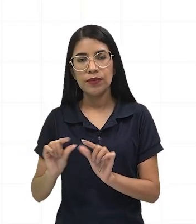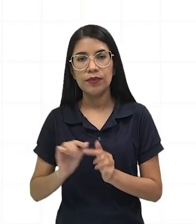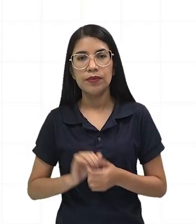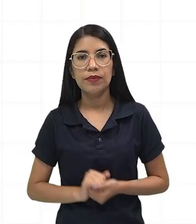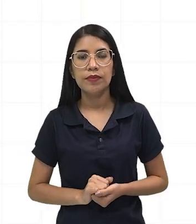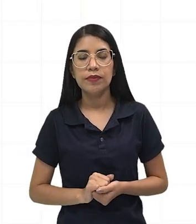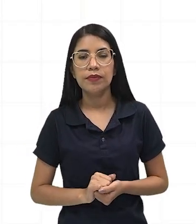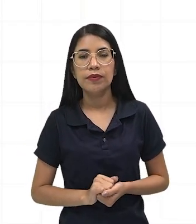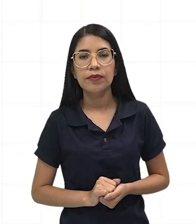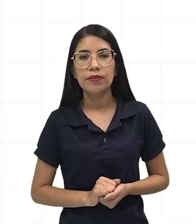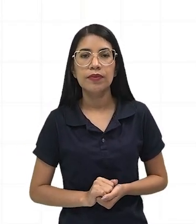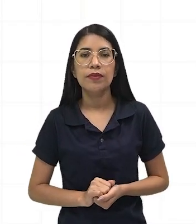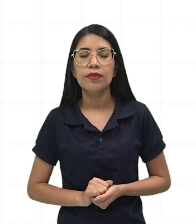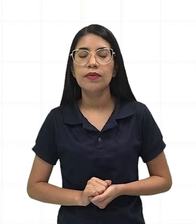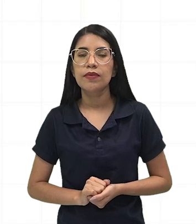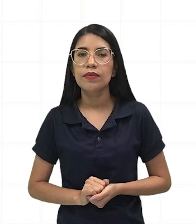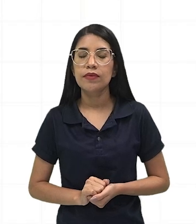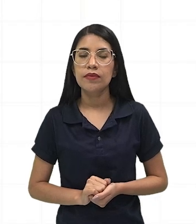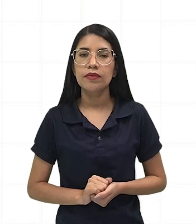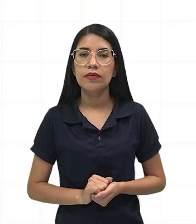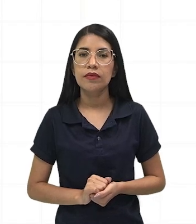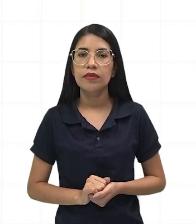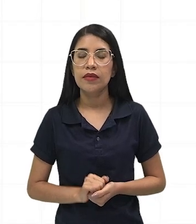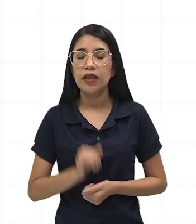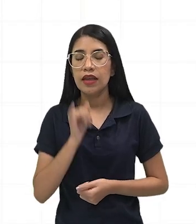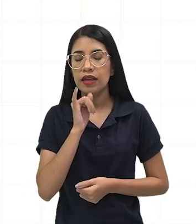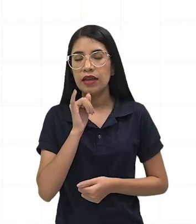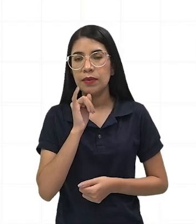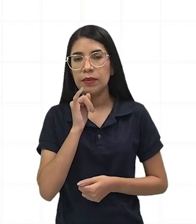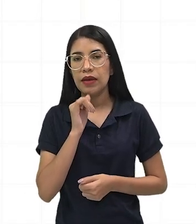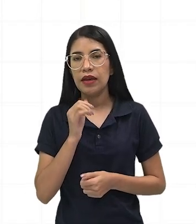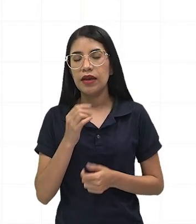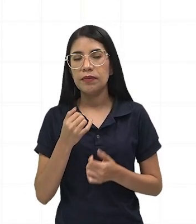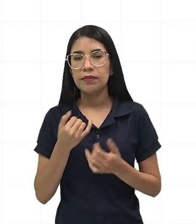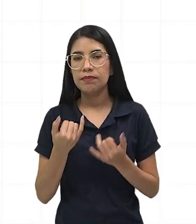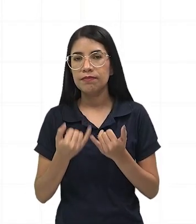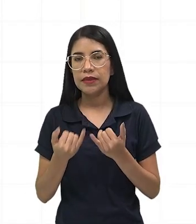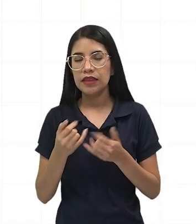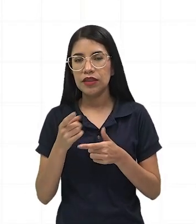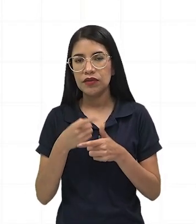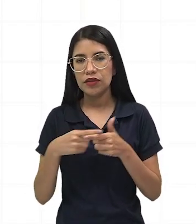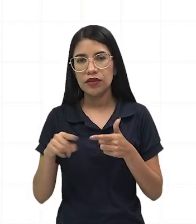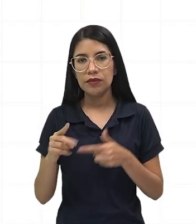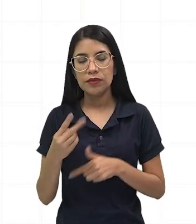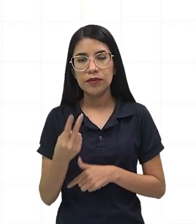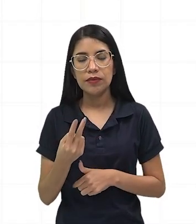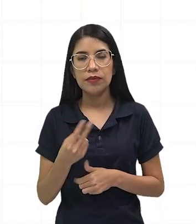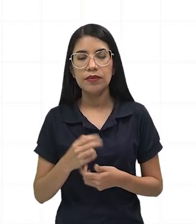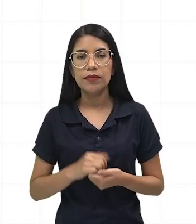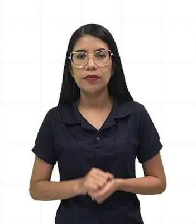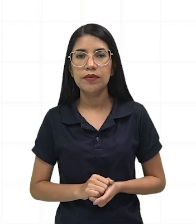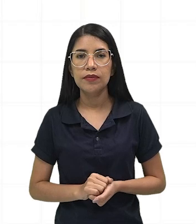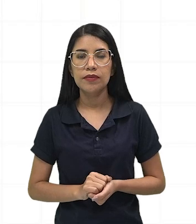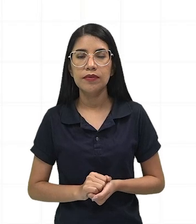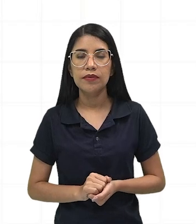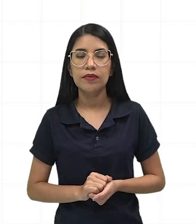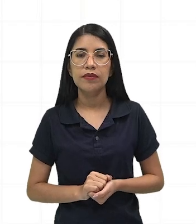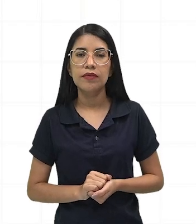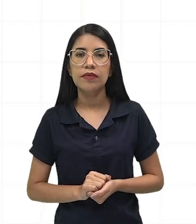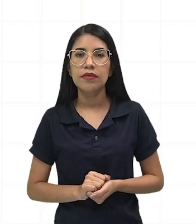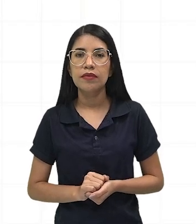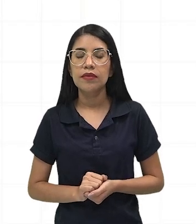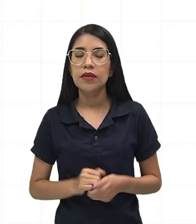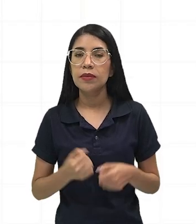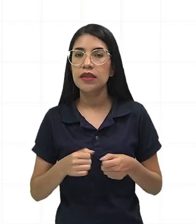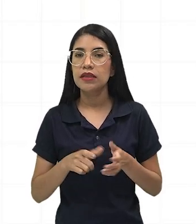Ó, beleza? Que é como se você estivesse dividindo por 2. Então, o primeiro passo